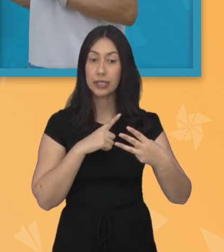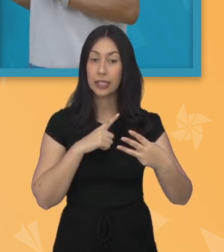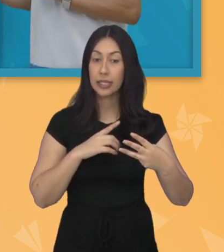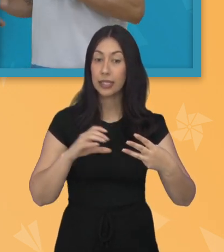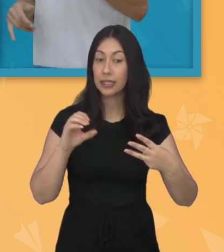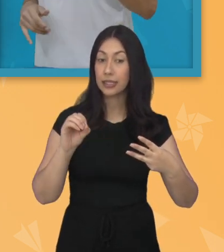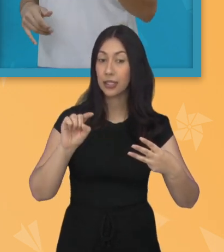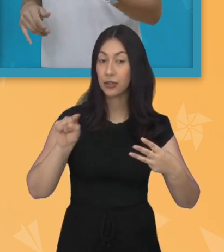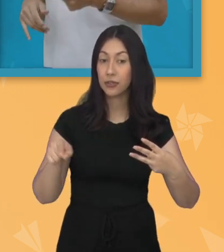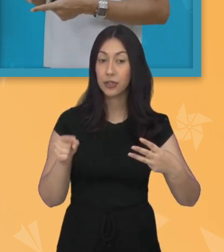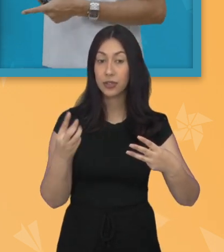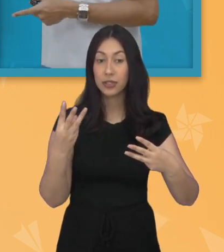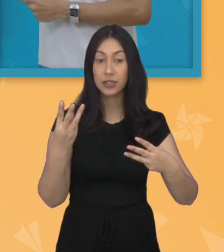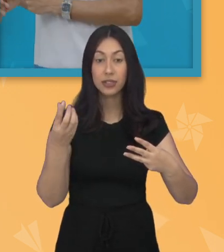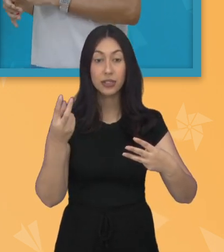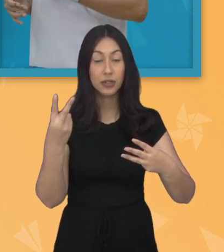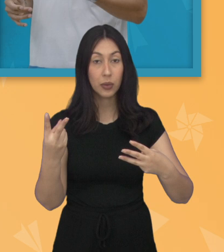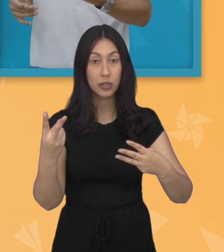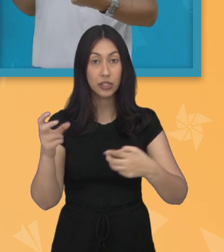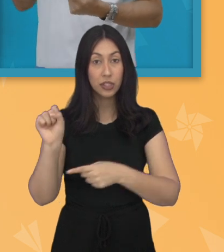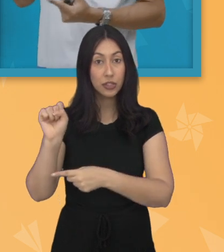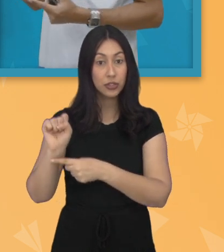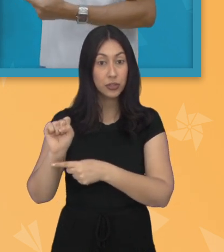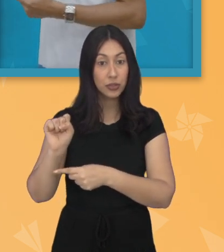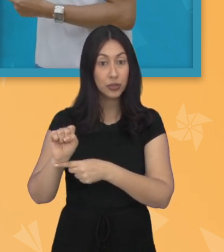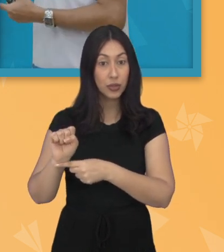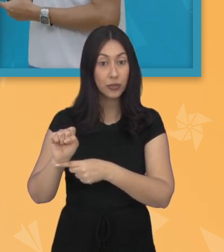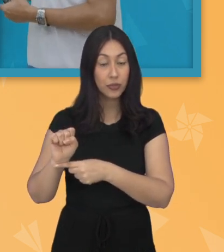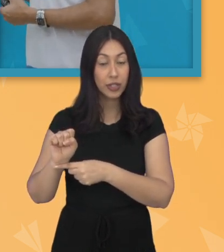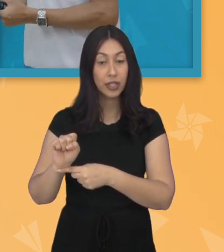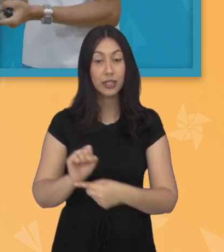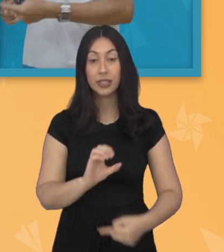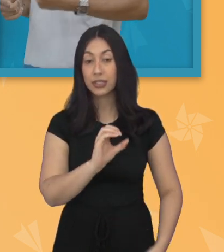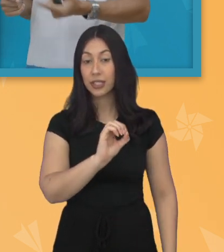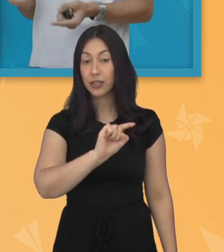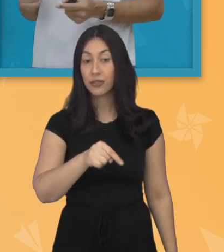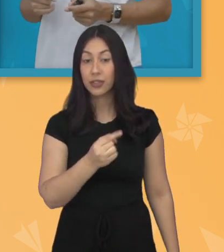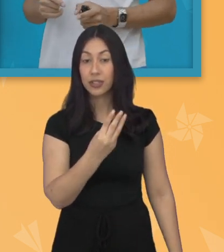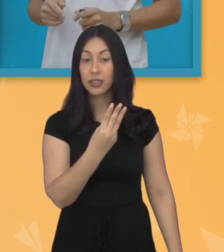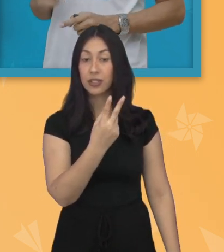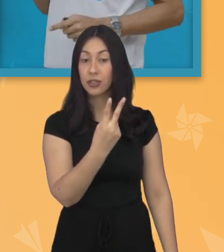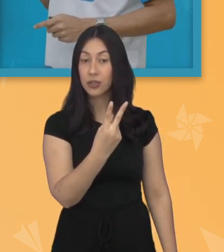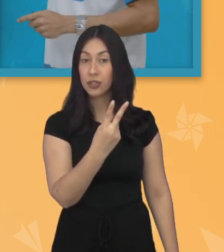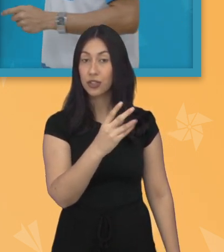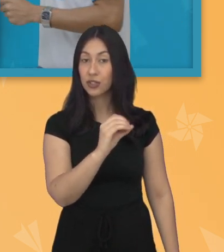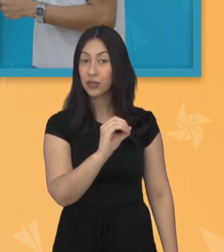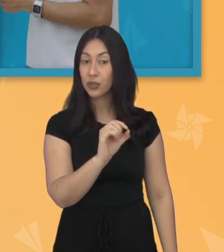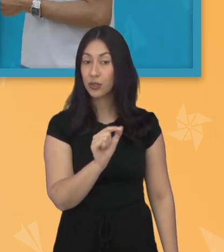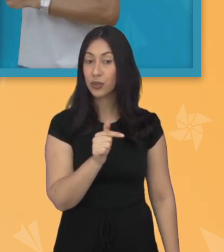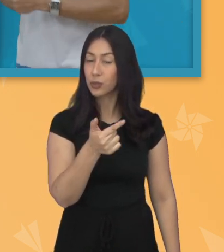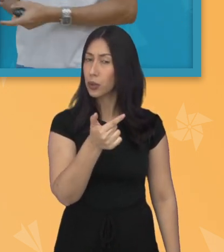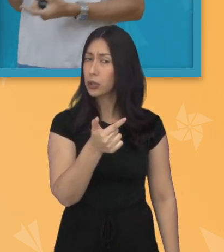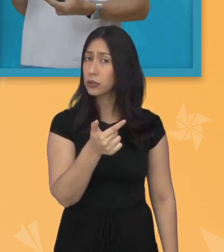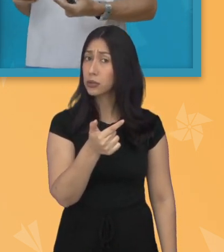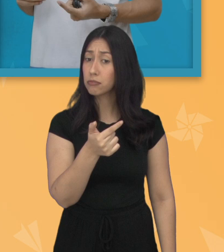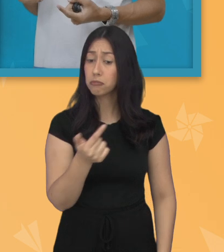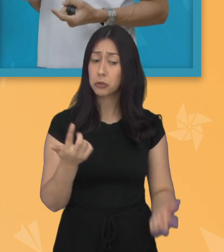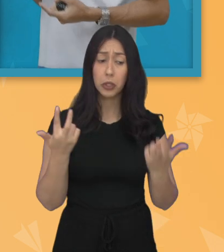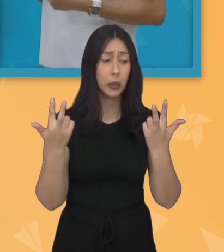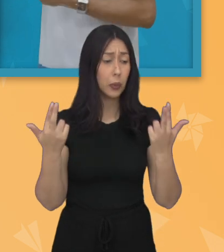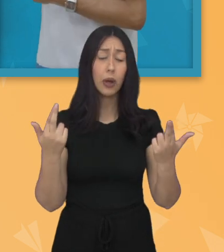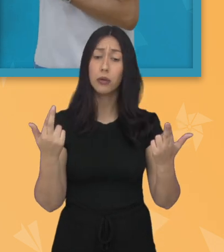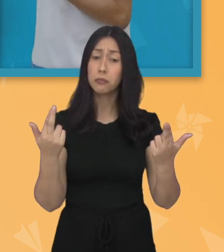tem 0,32 gramas de enxofre e 0,32 gramas de oxigênio